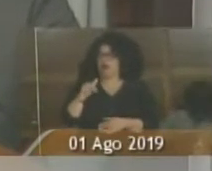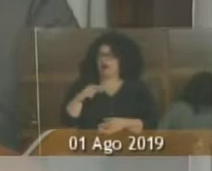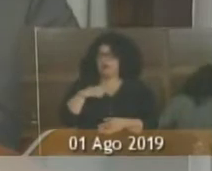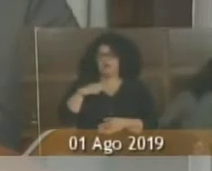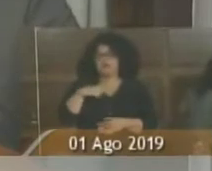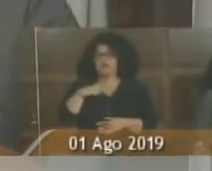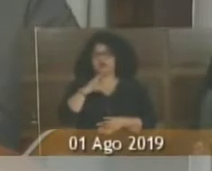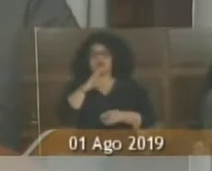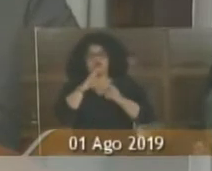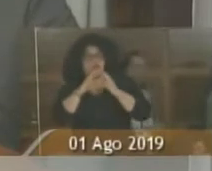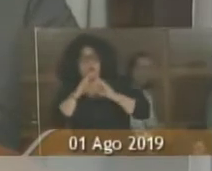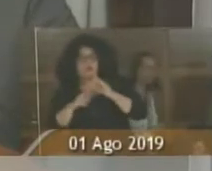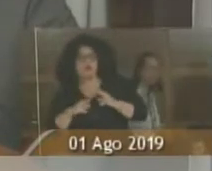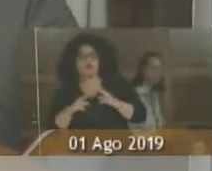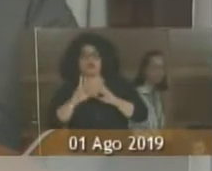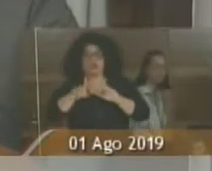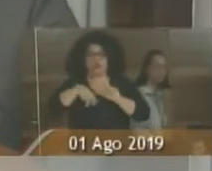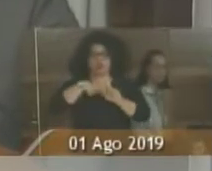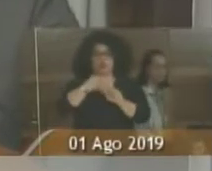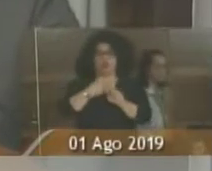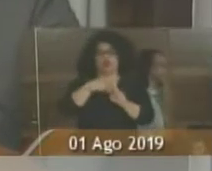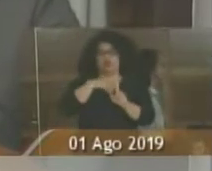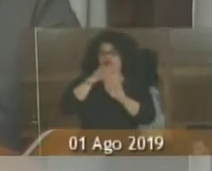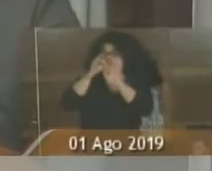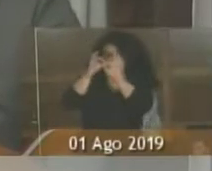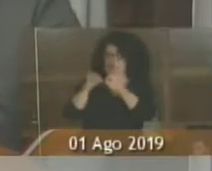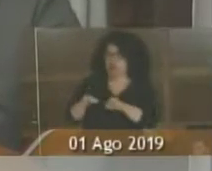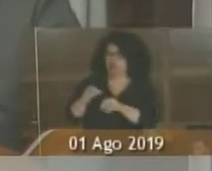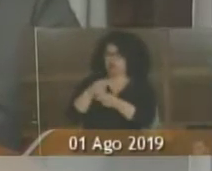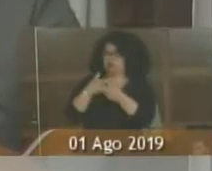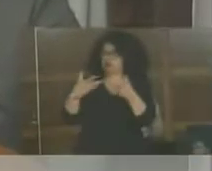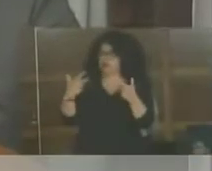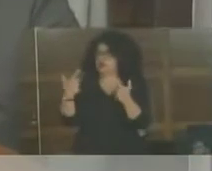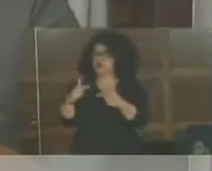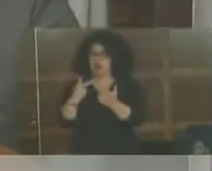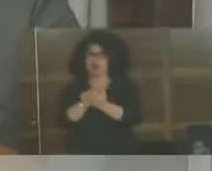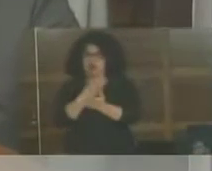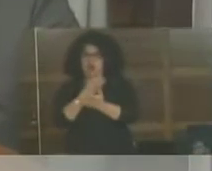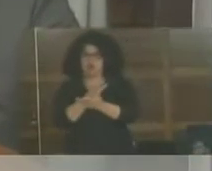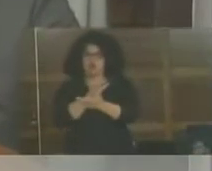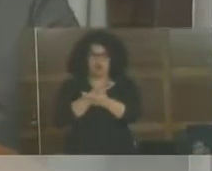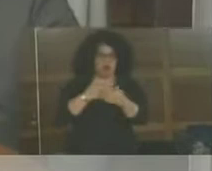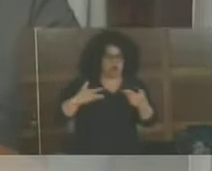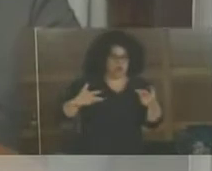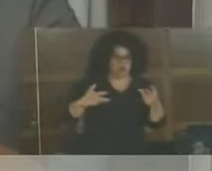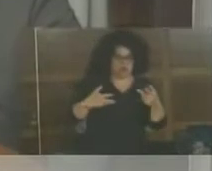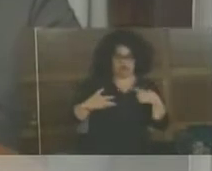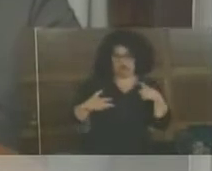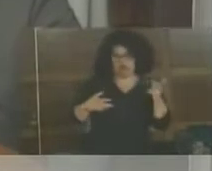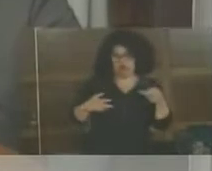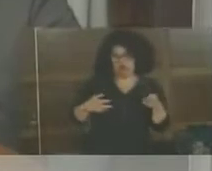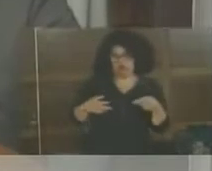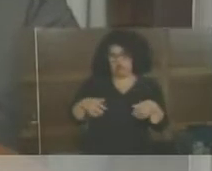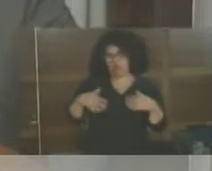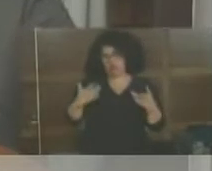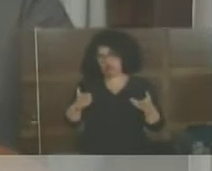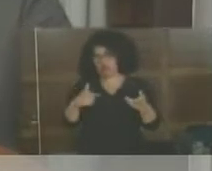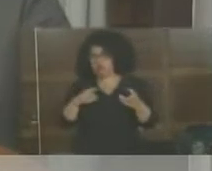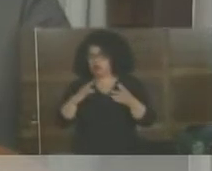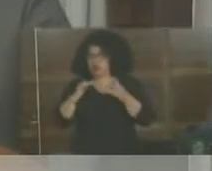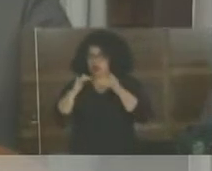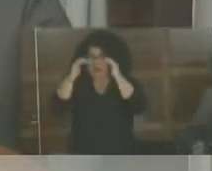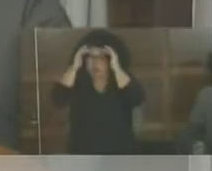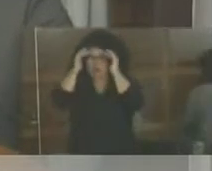e, através das respostas, acertar o que não tiver certo e melhorar aquilo que tiver que ser melhorado. Então, em respeito a todos